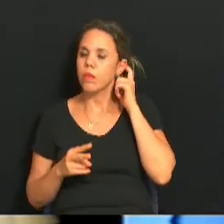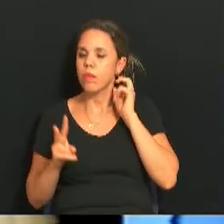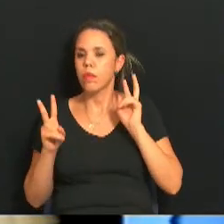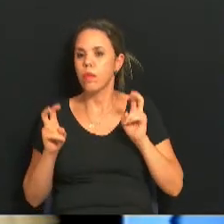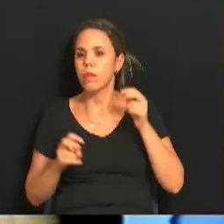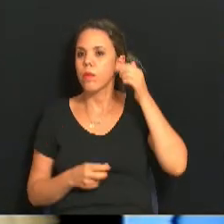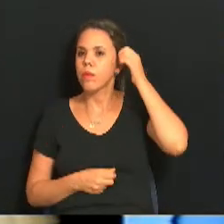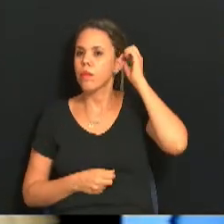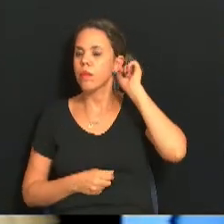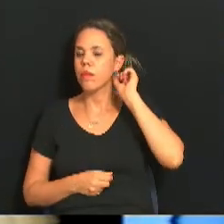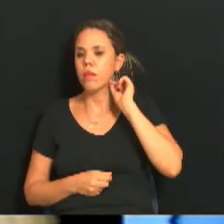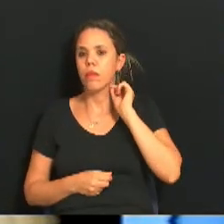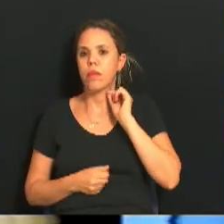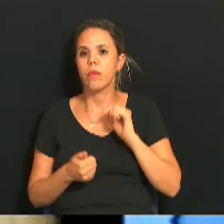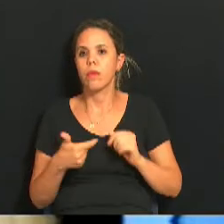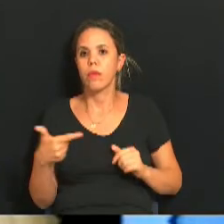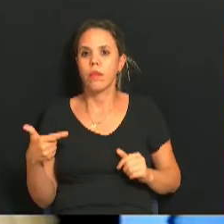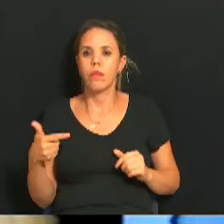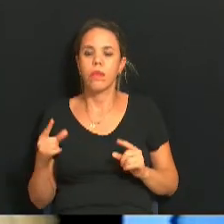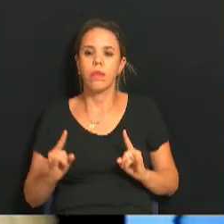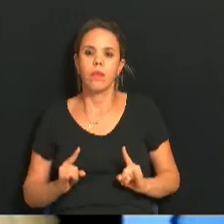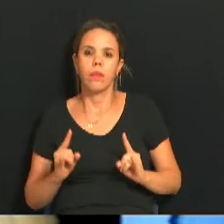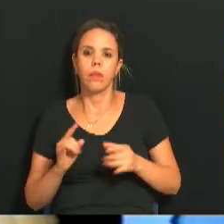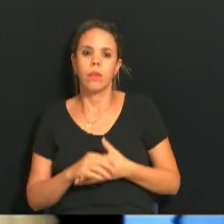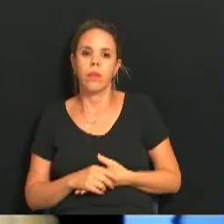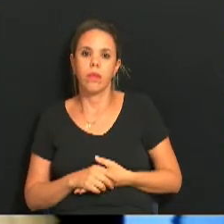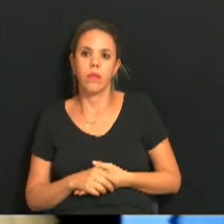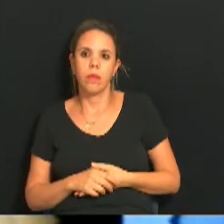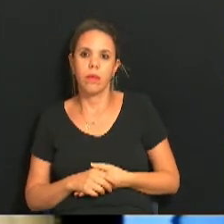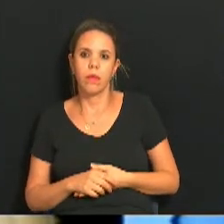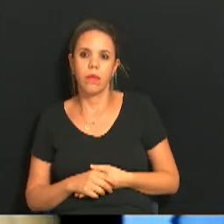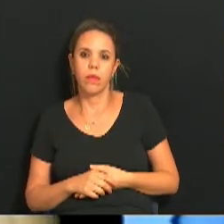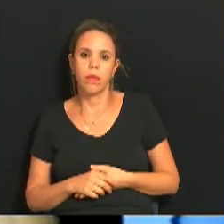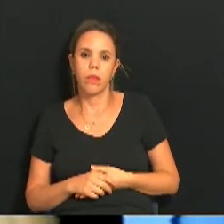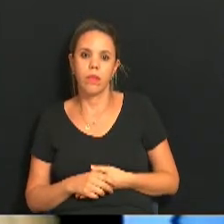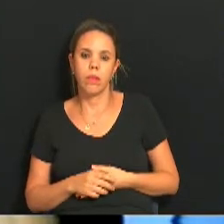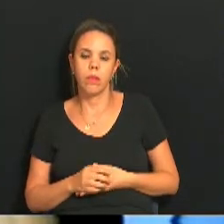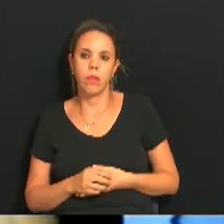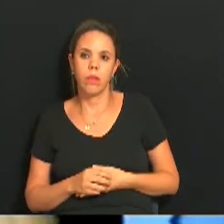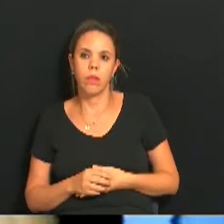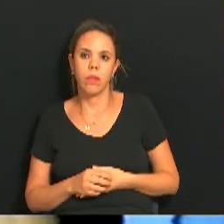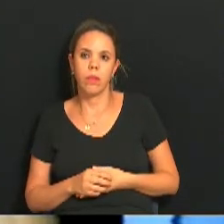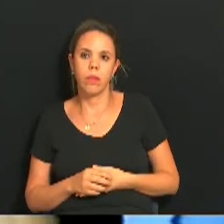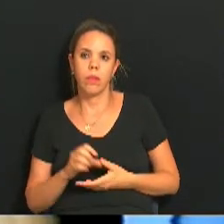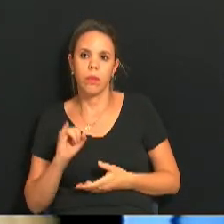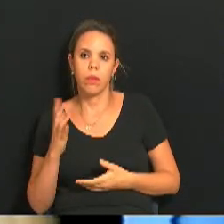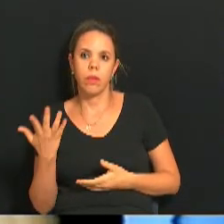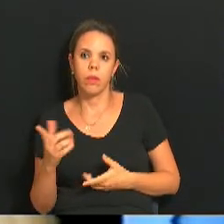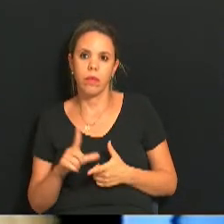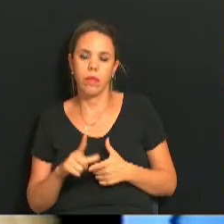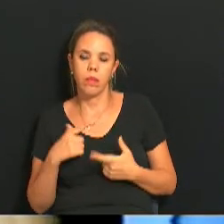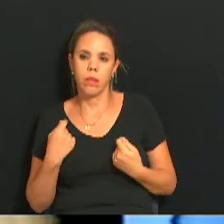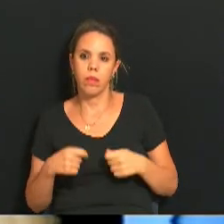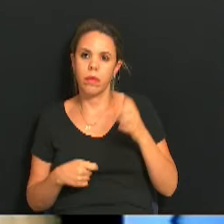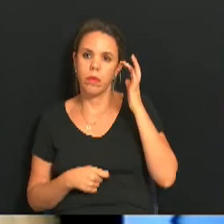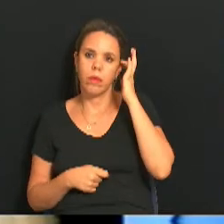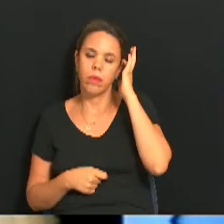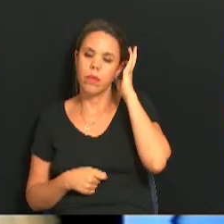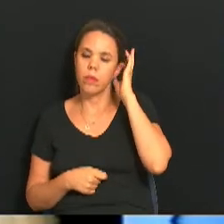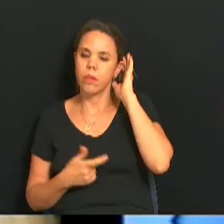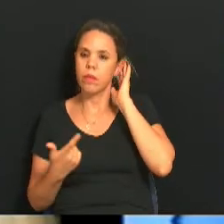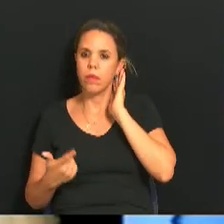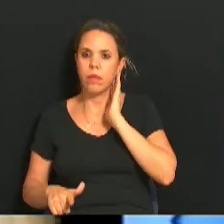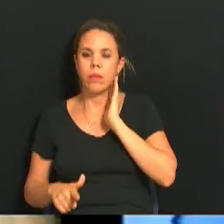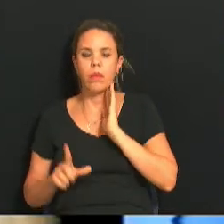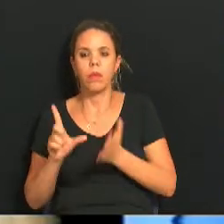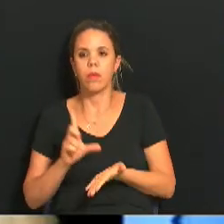tombamento desses 12 edifícios essas duas edificações Então se houver necessidade mais uma vez